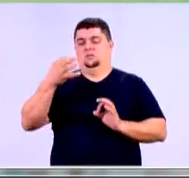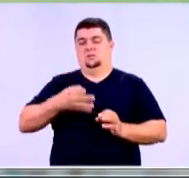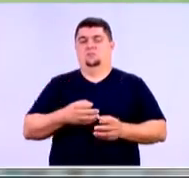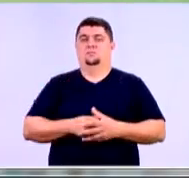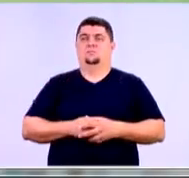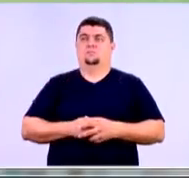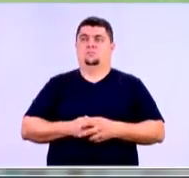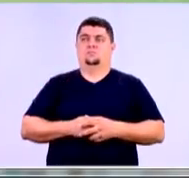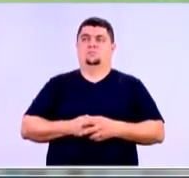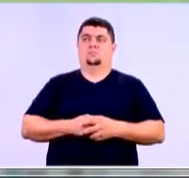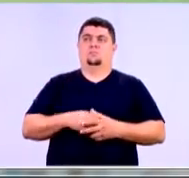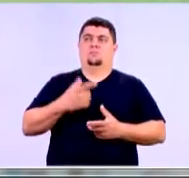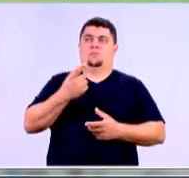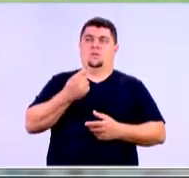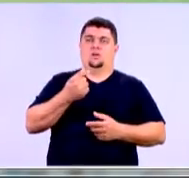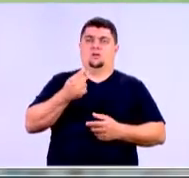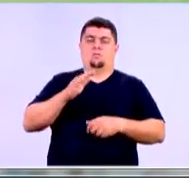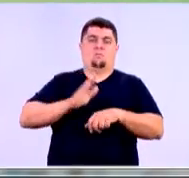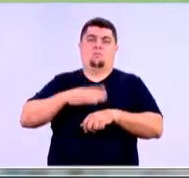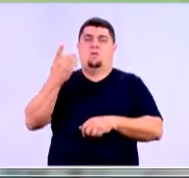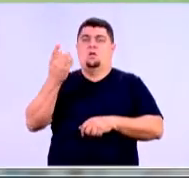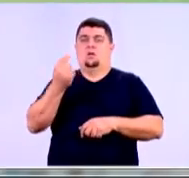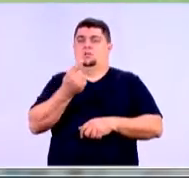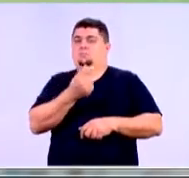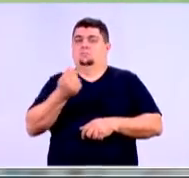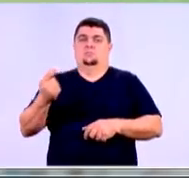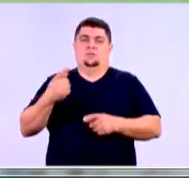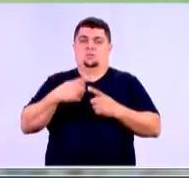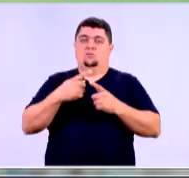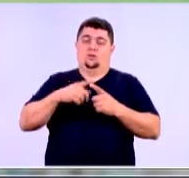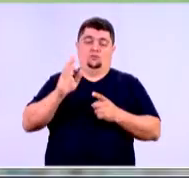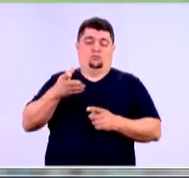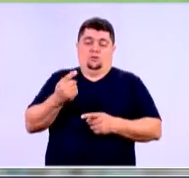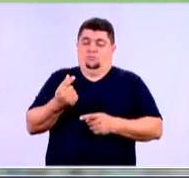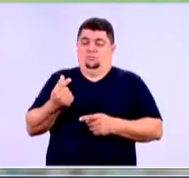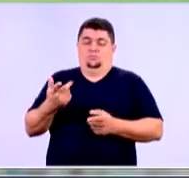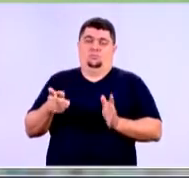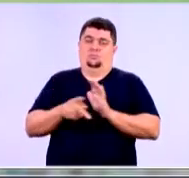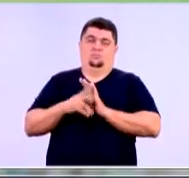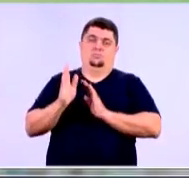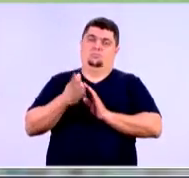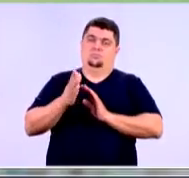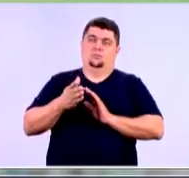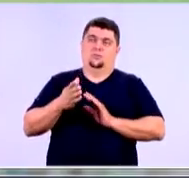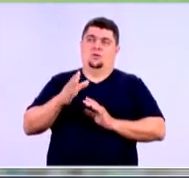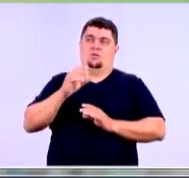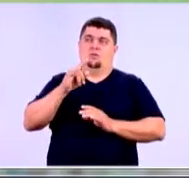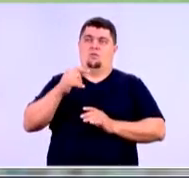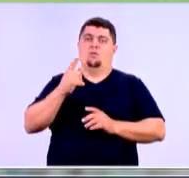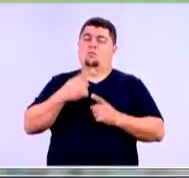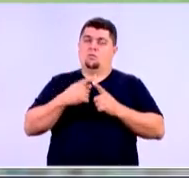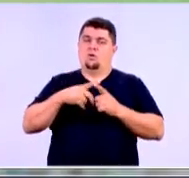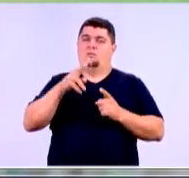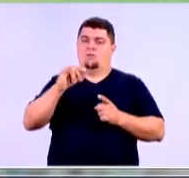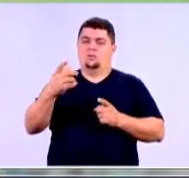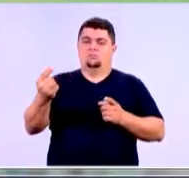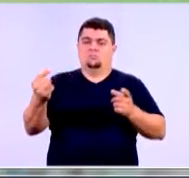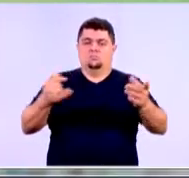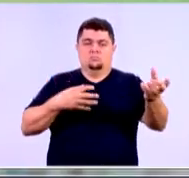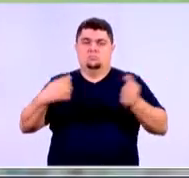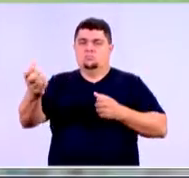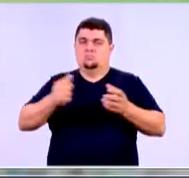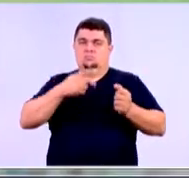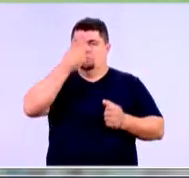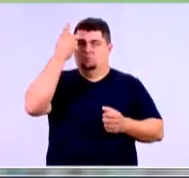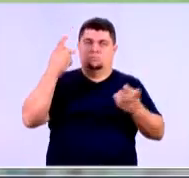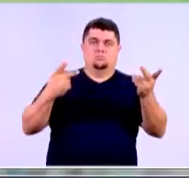O dinheiro, né, é o mais líquido, porque ele já é dinheiro. Ele já é a própria liquidez. Contas a receber, ele é bastante líquido também,